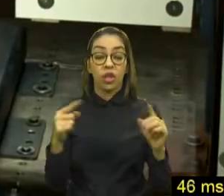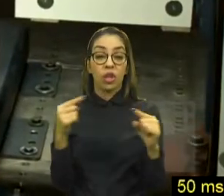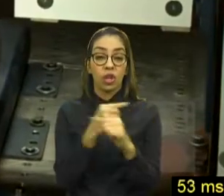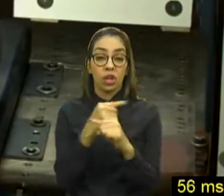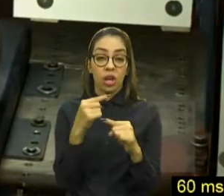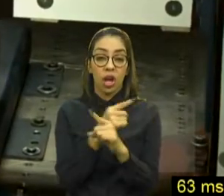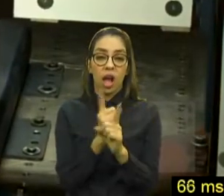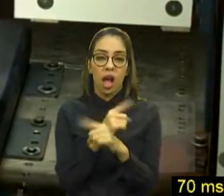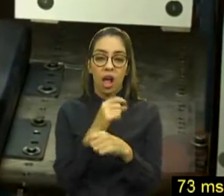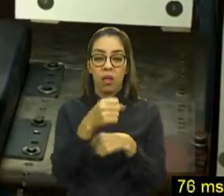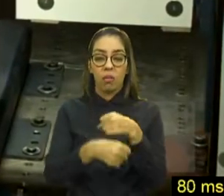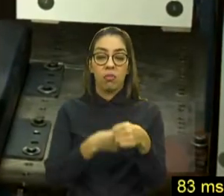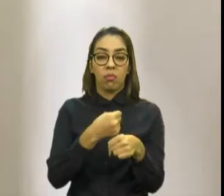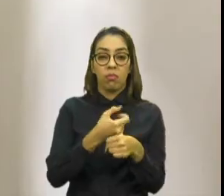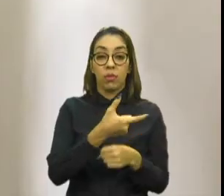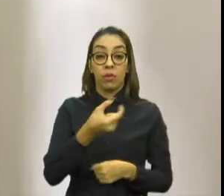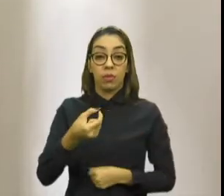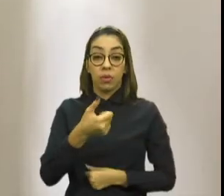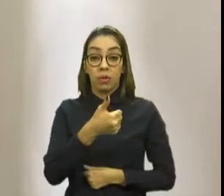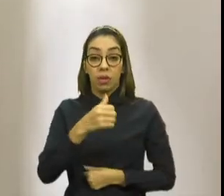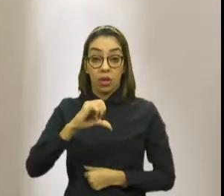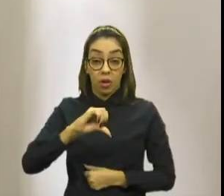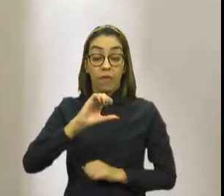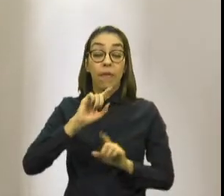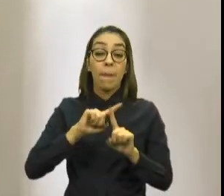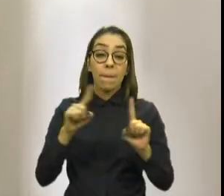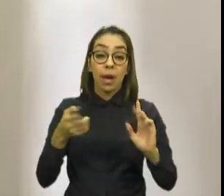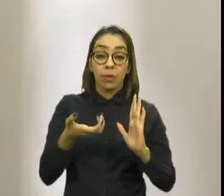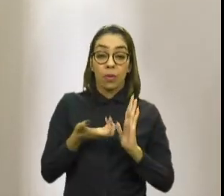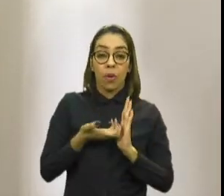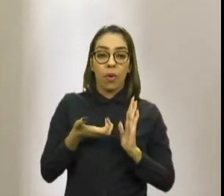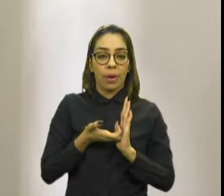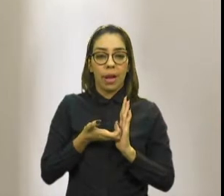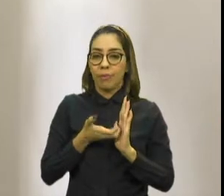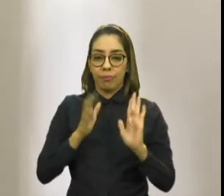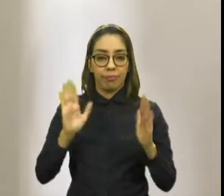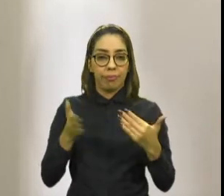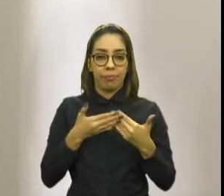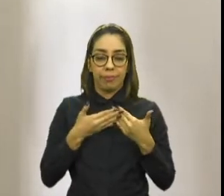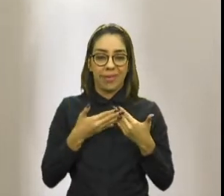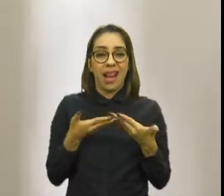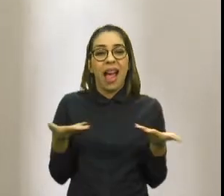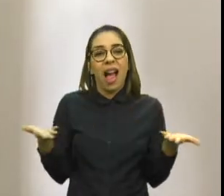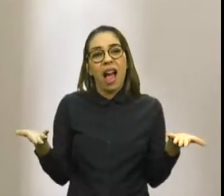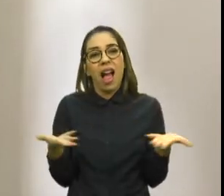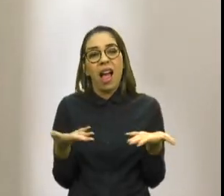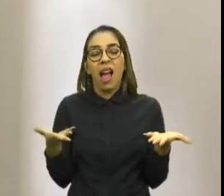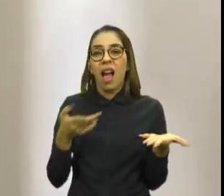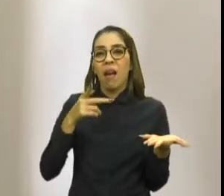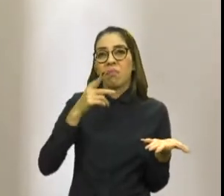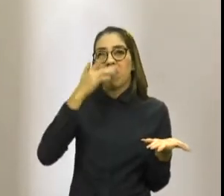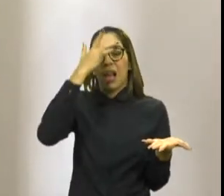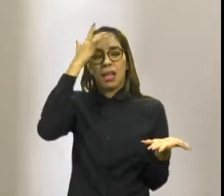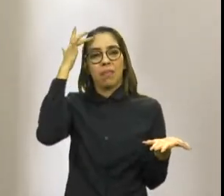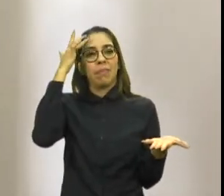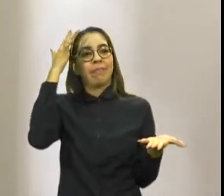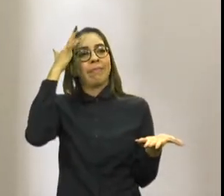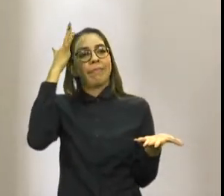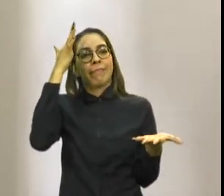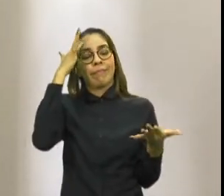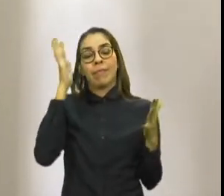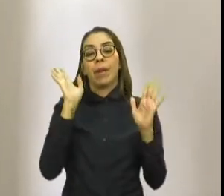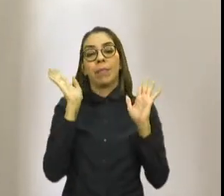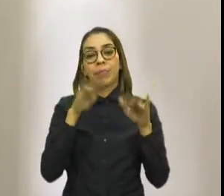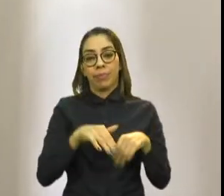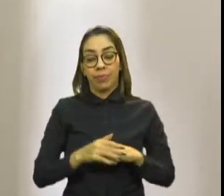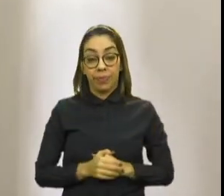que foi barrada pelo Congresso. O projeto induziu muita gente ao erro. O diretor científico da Associação Mineira de Medicina